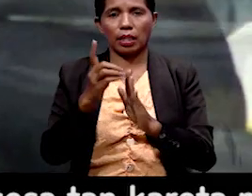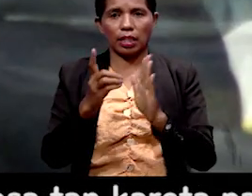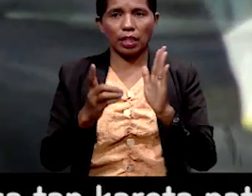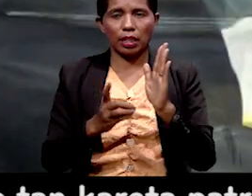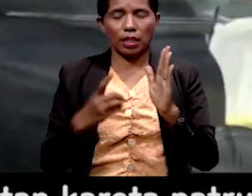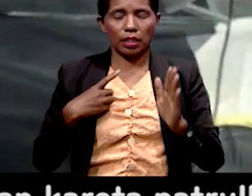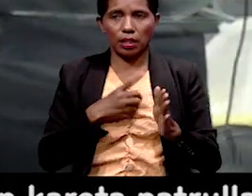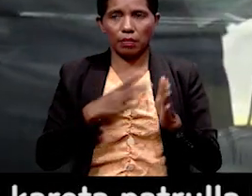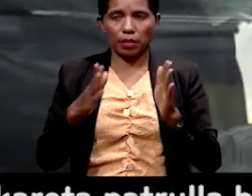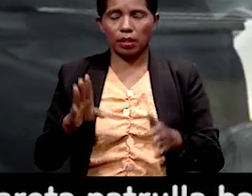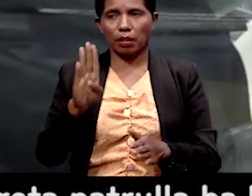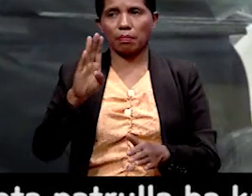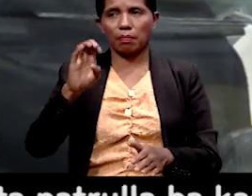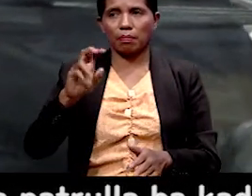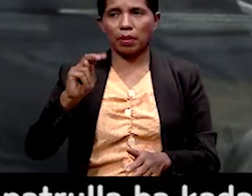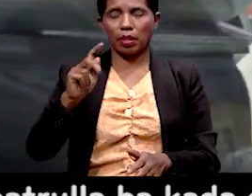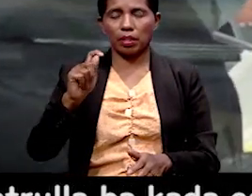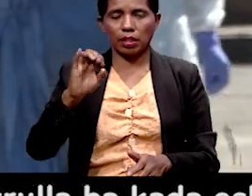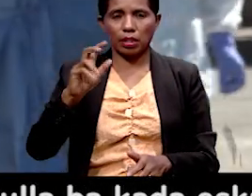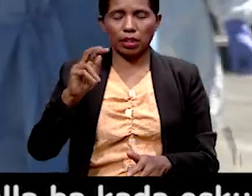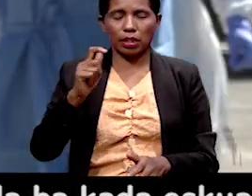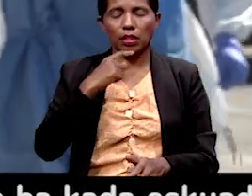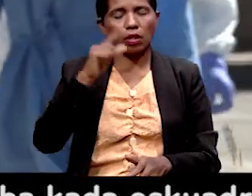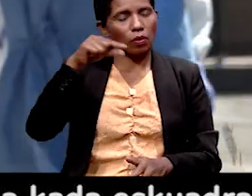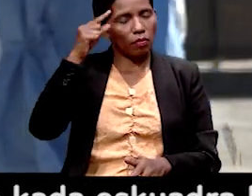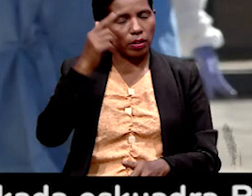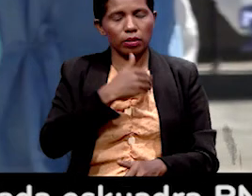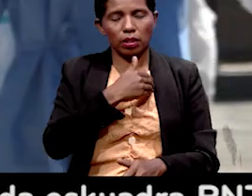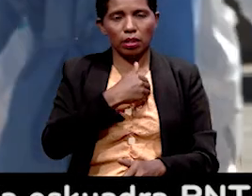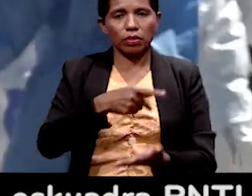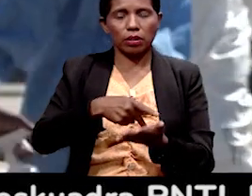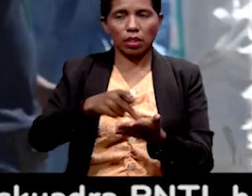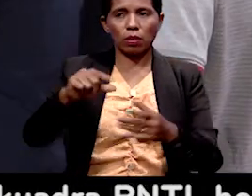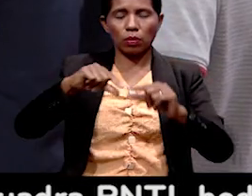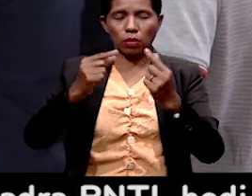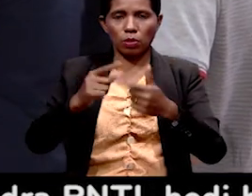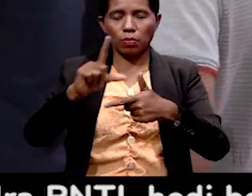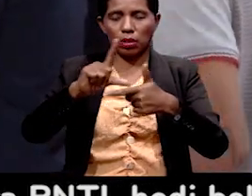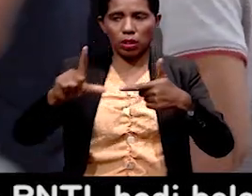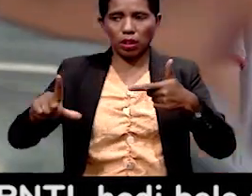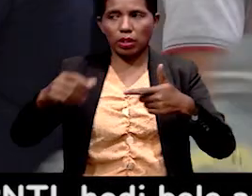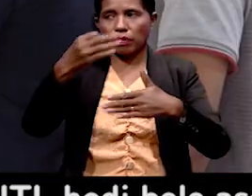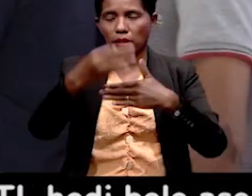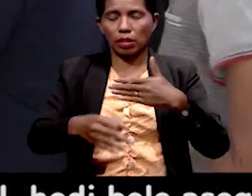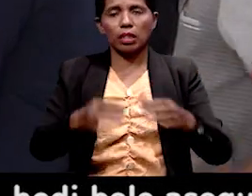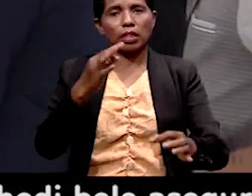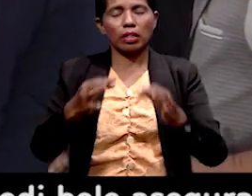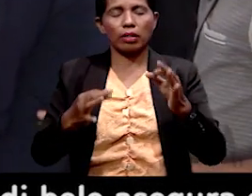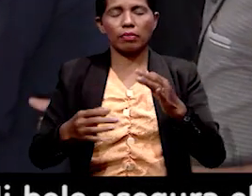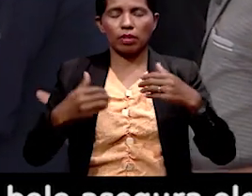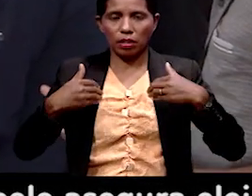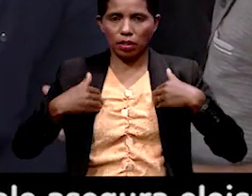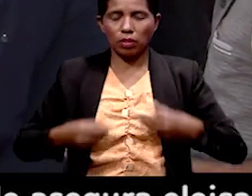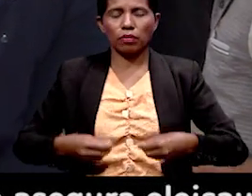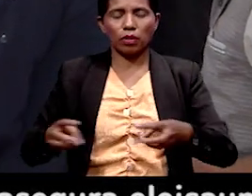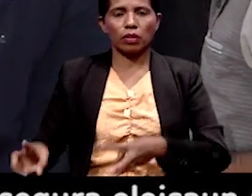Muniz Magno Ateten, governo se dá o calo pagamento subsídio da equipa linha frente Sira, mesmo e decreto anterior nebe fodala a